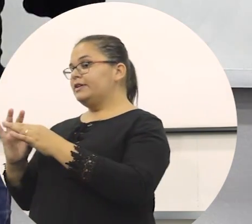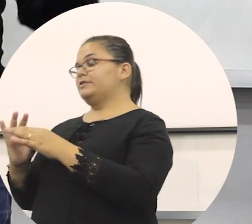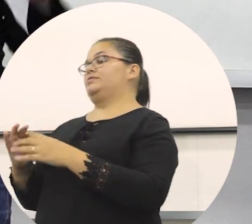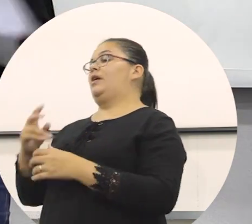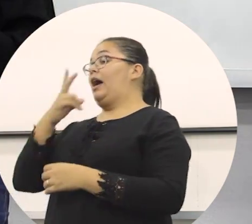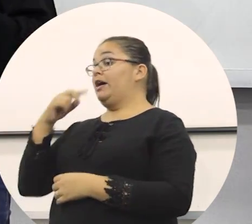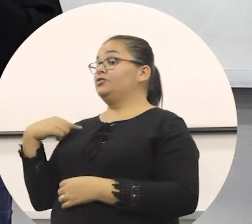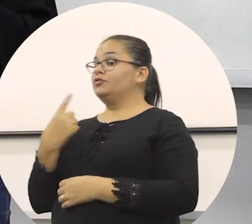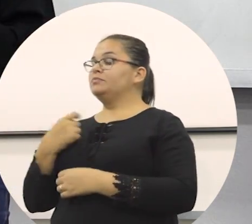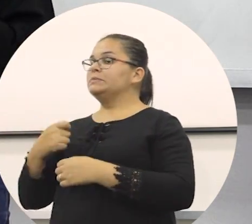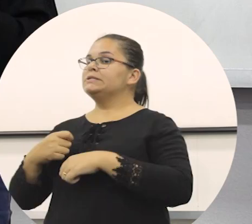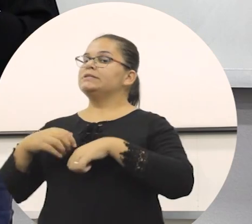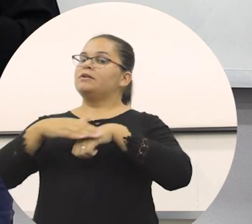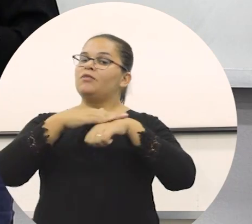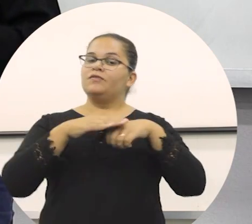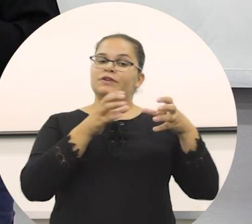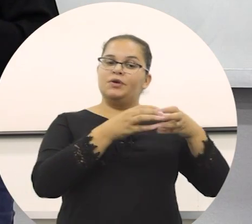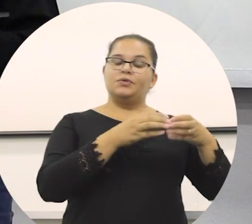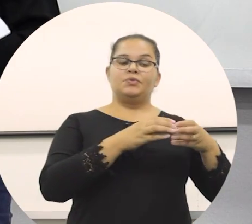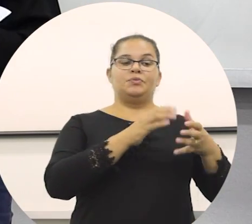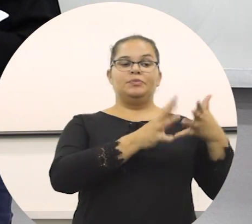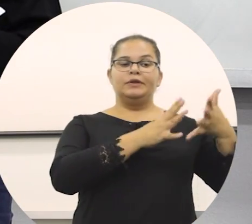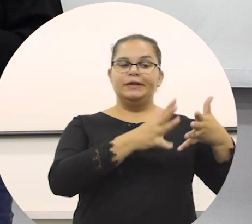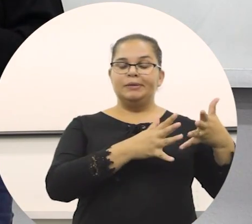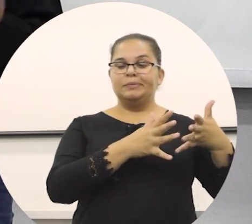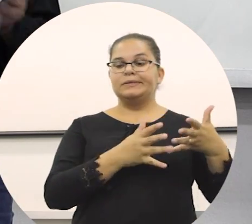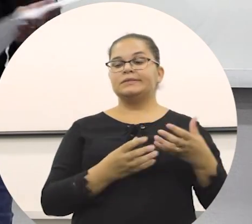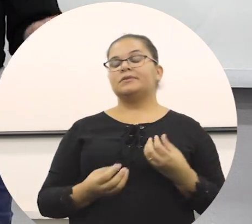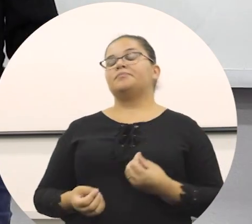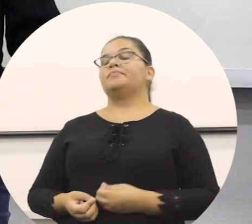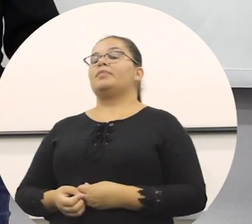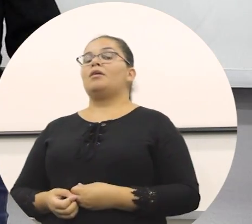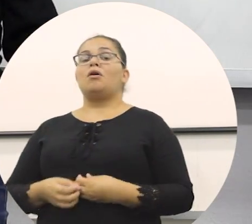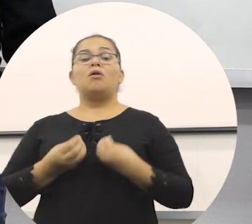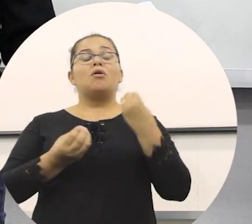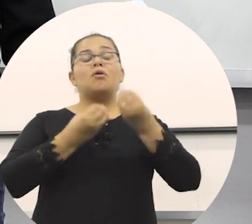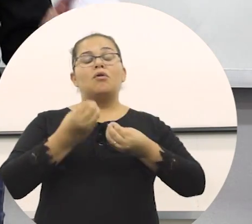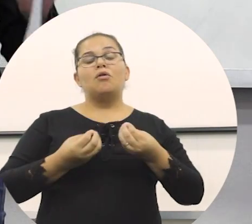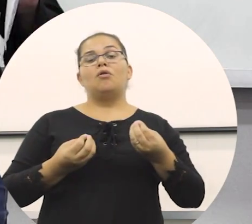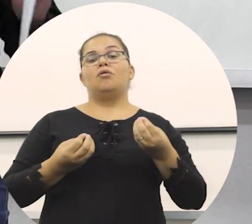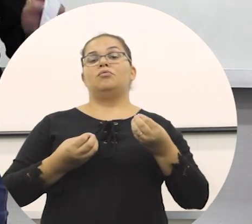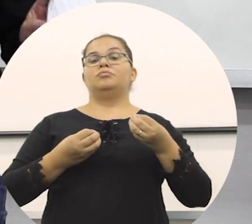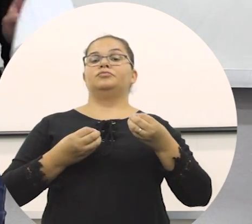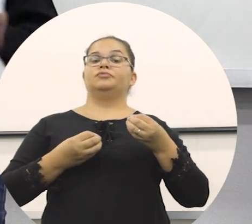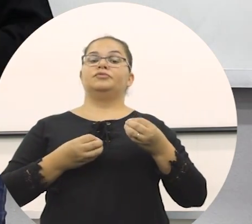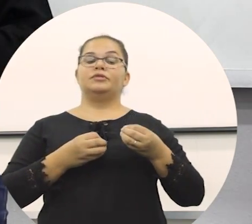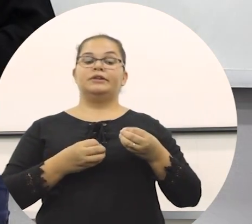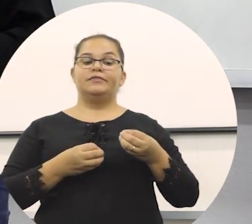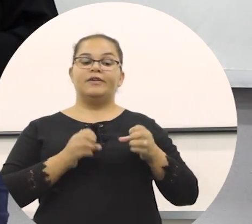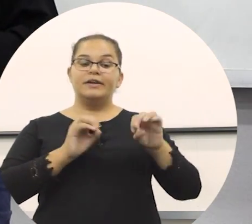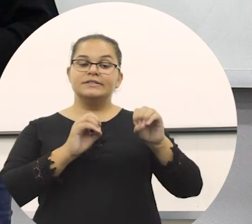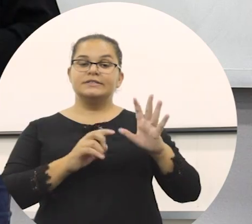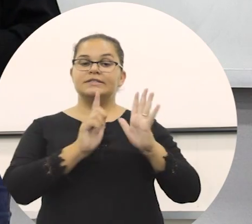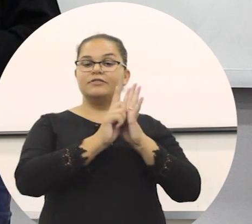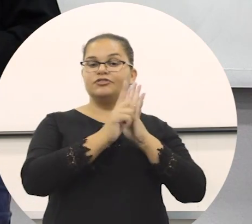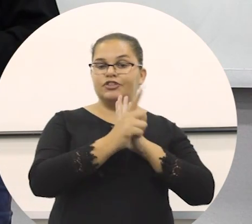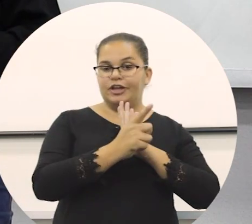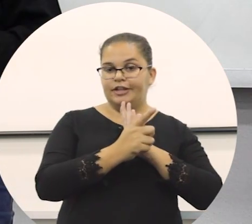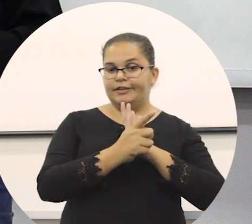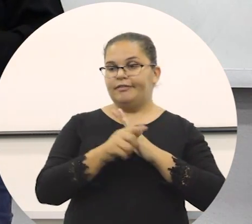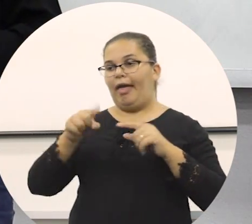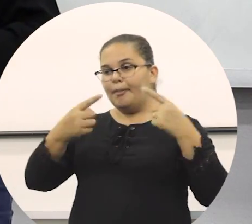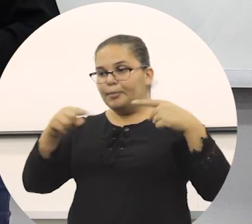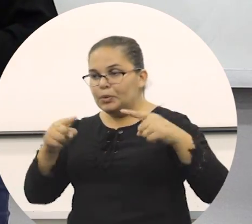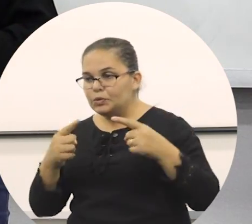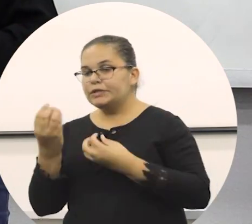Libras, essa questão de como eu vou trabalhar esse gênero. Ah, é música. Surdo não tem música, surdo não, mas tem um texto ali. Como é que eu